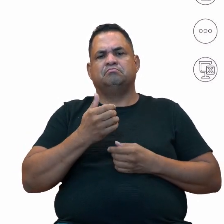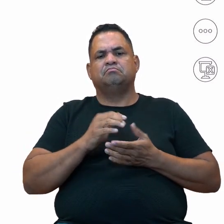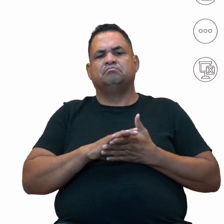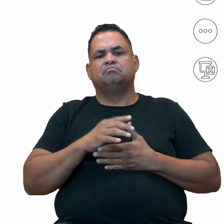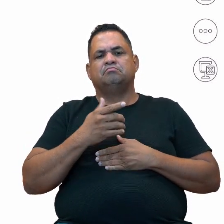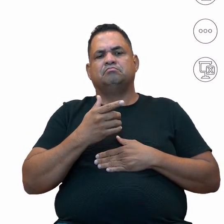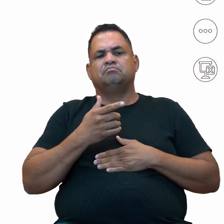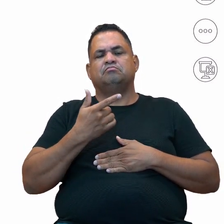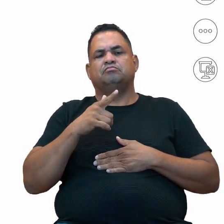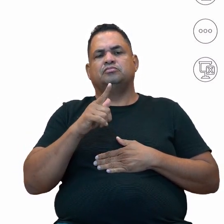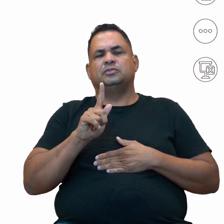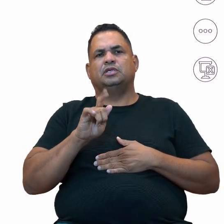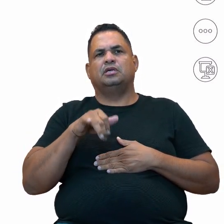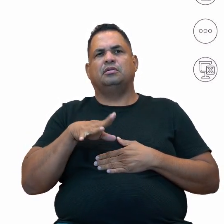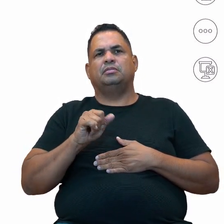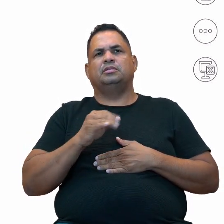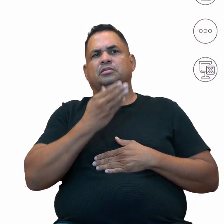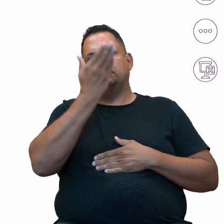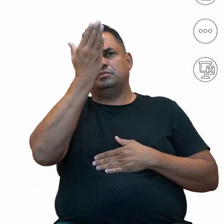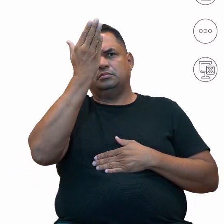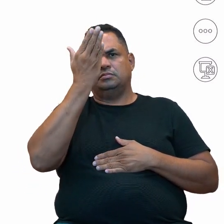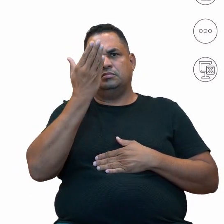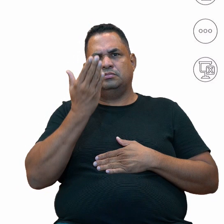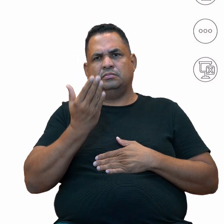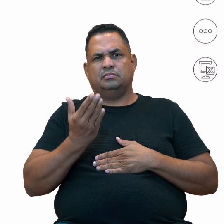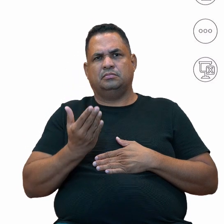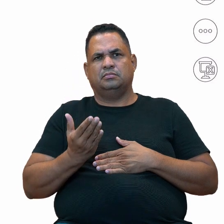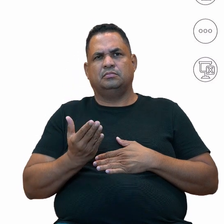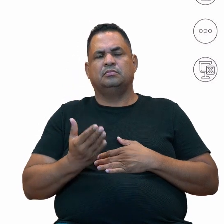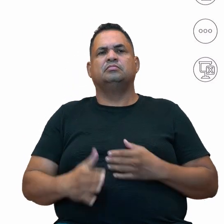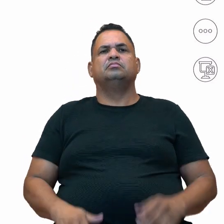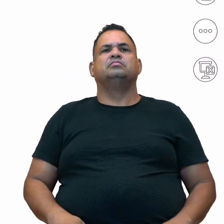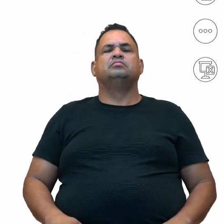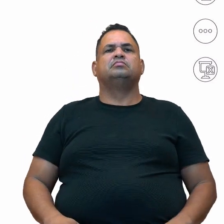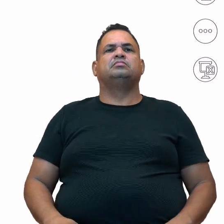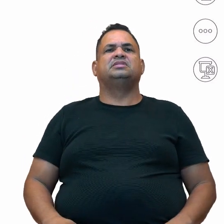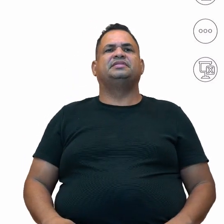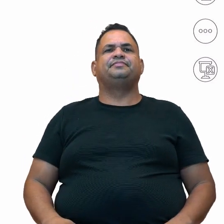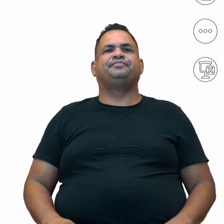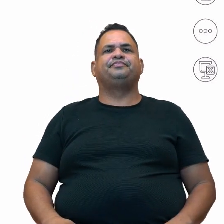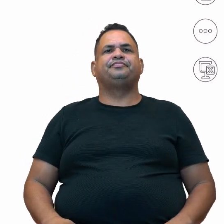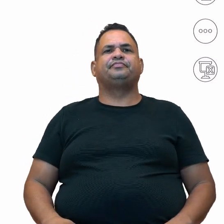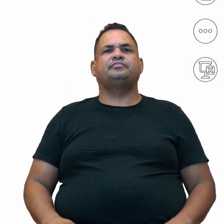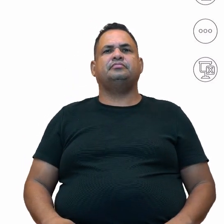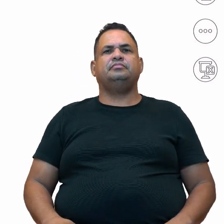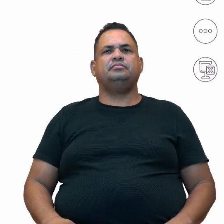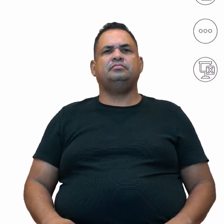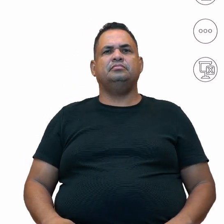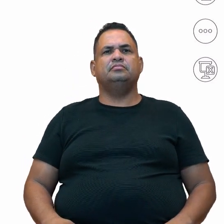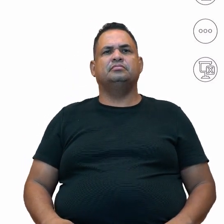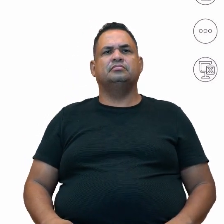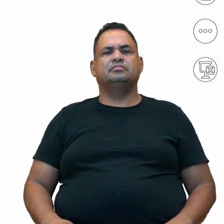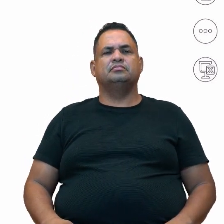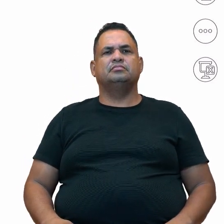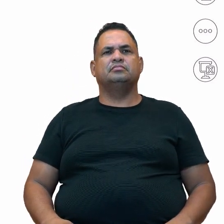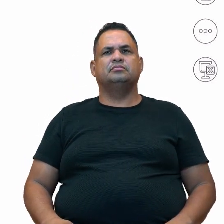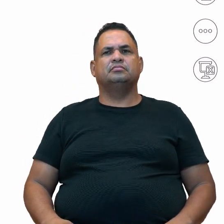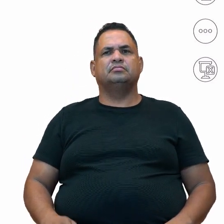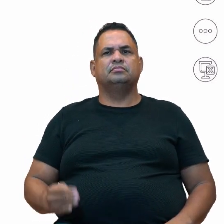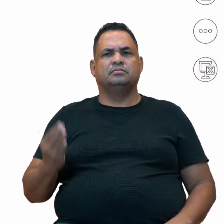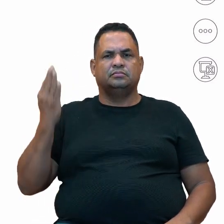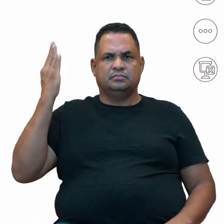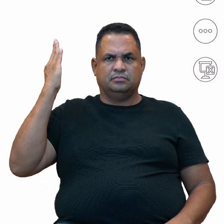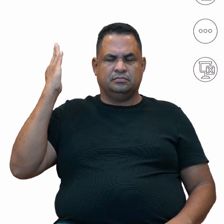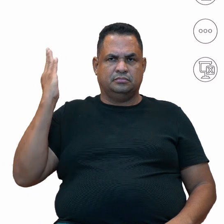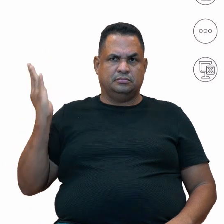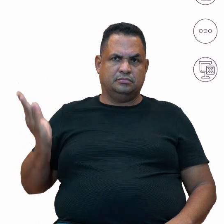A estrobilização, a regeneração, a fragmentação, bipartição ou cisciparidade,